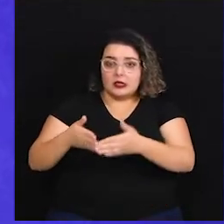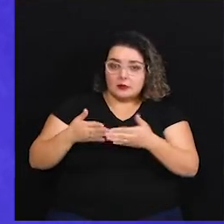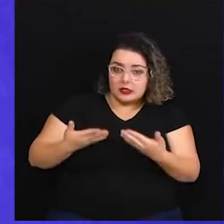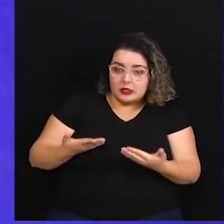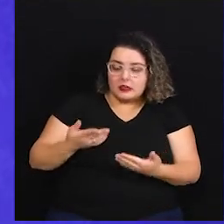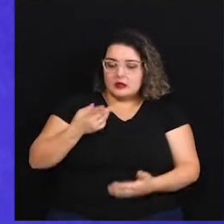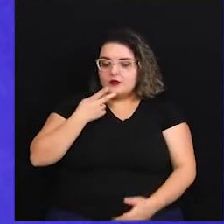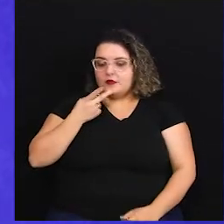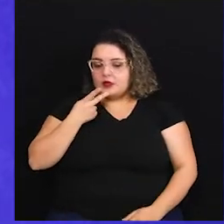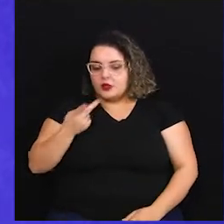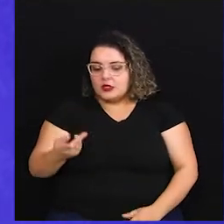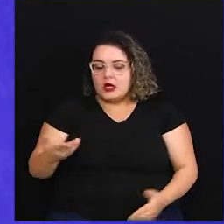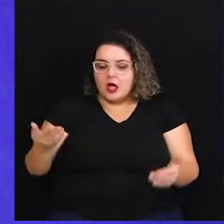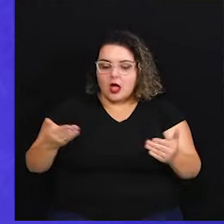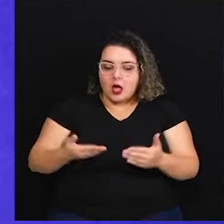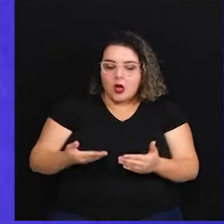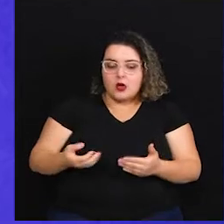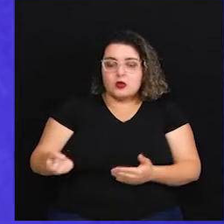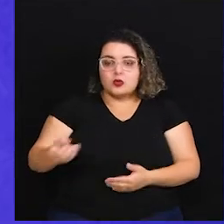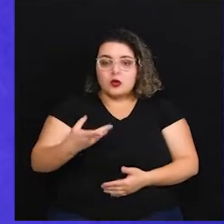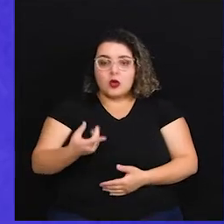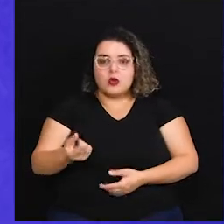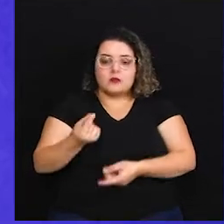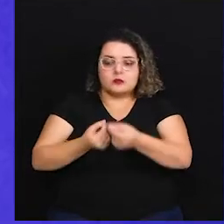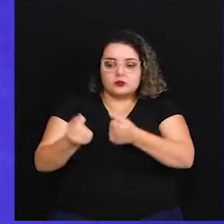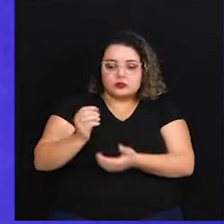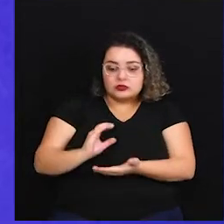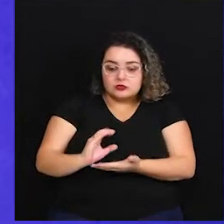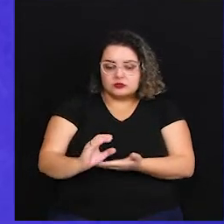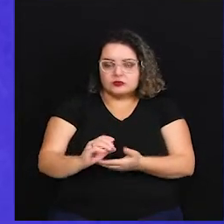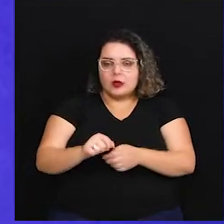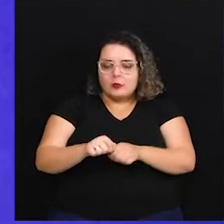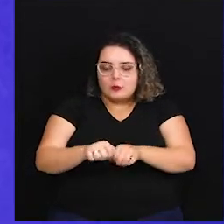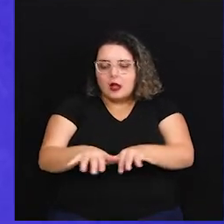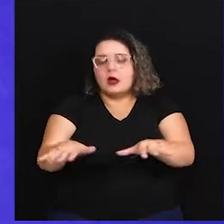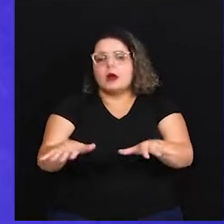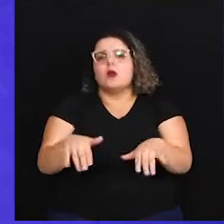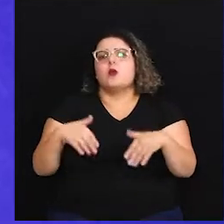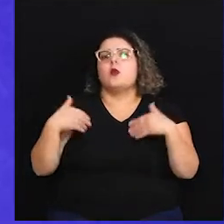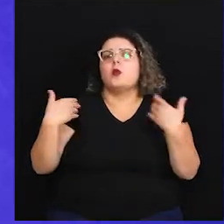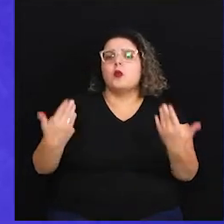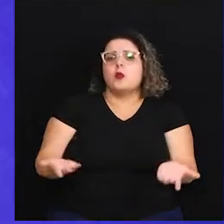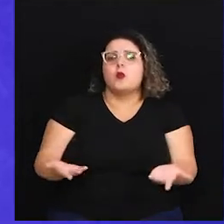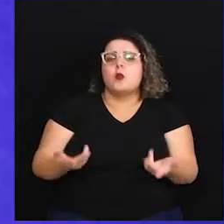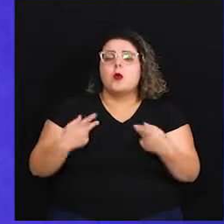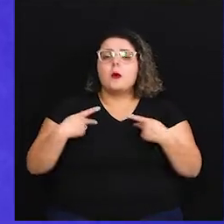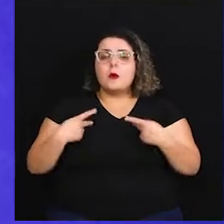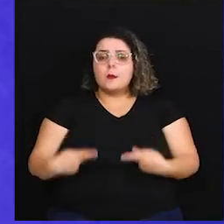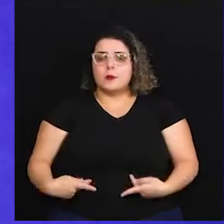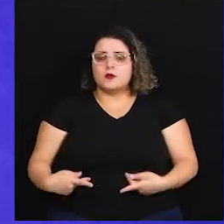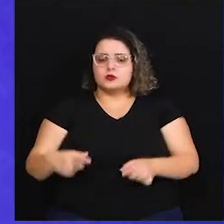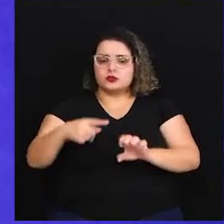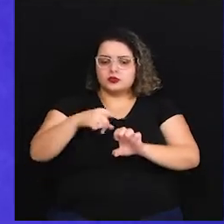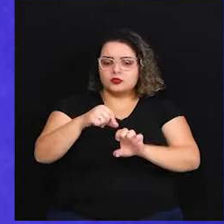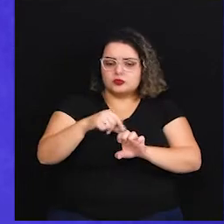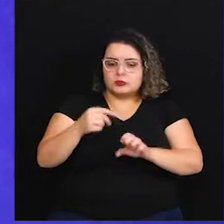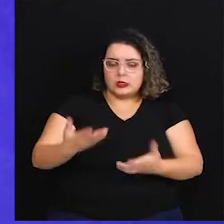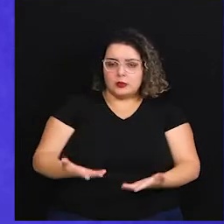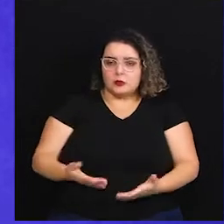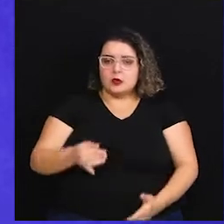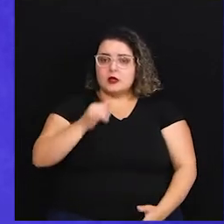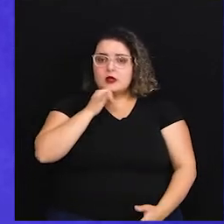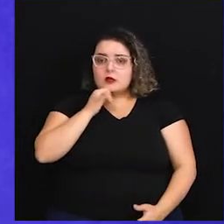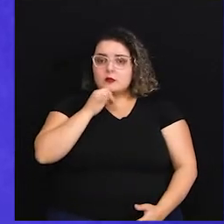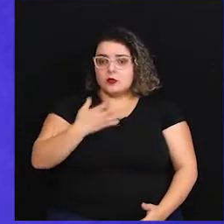que agora busca novos investimentos para expandir o negócio. Qual é a postura de um empreendedor, por